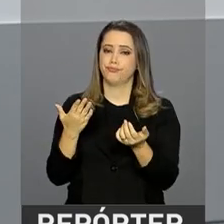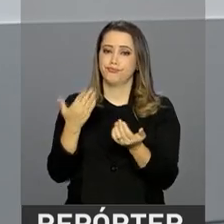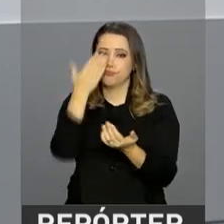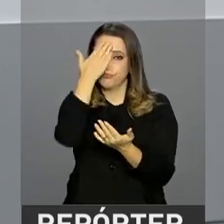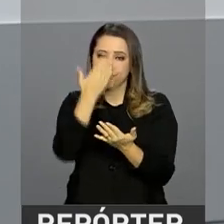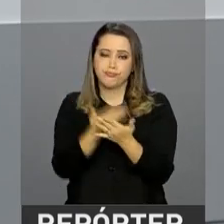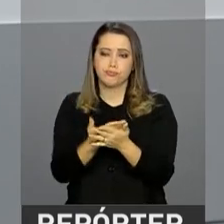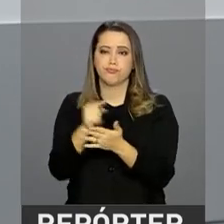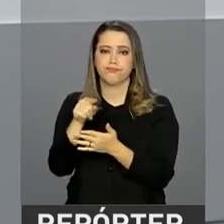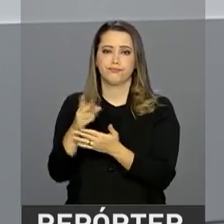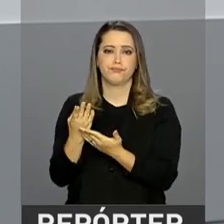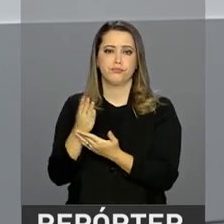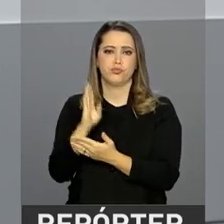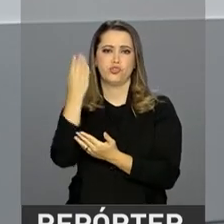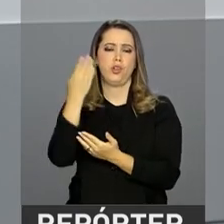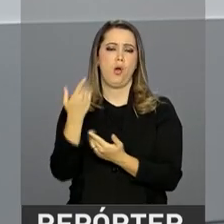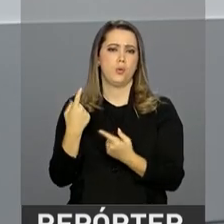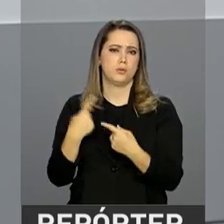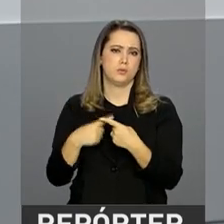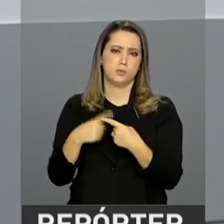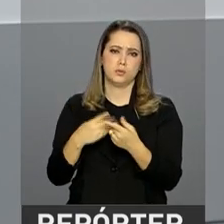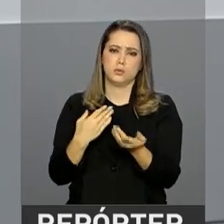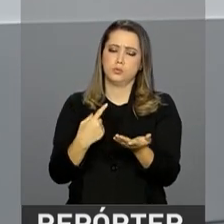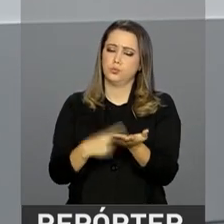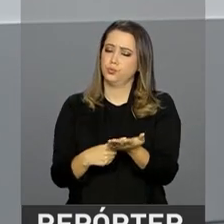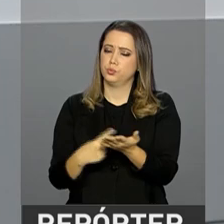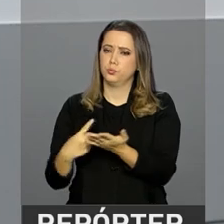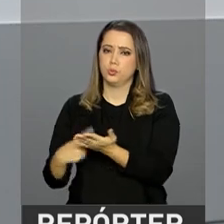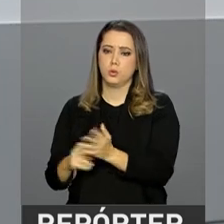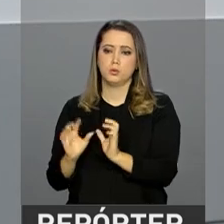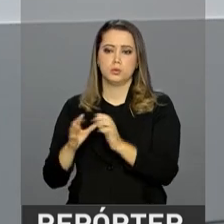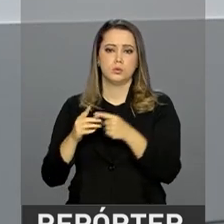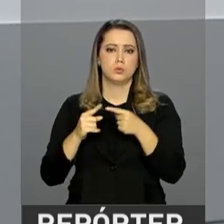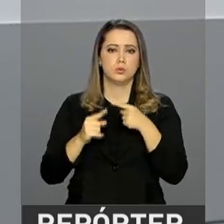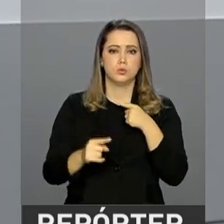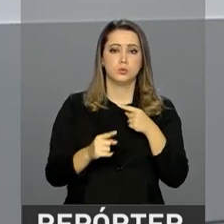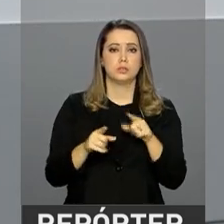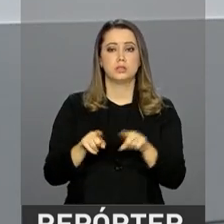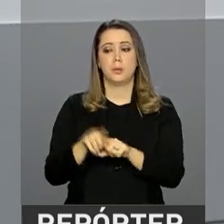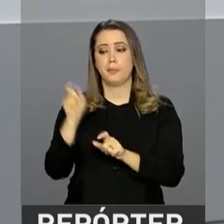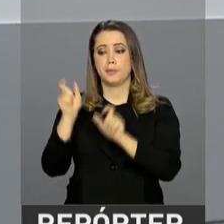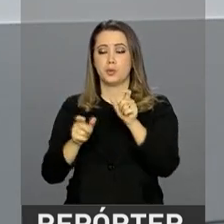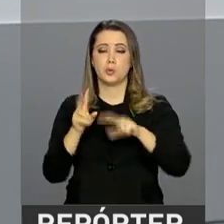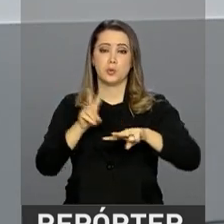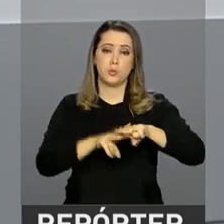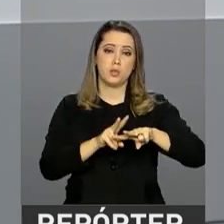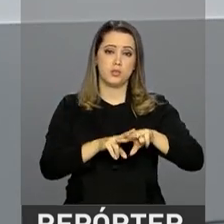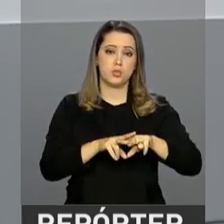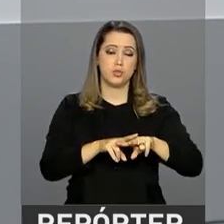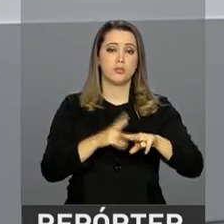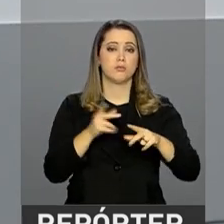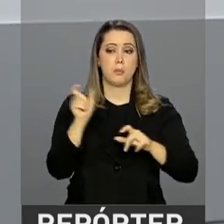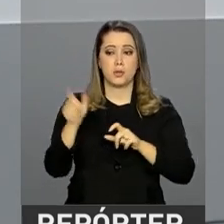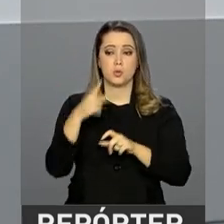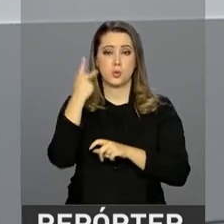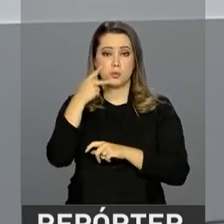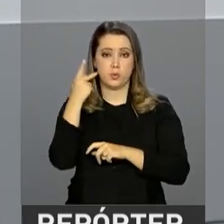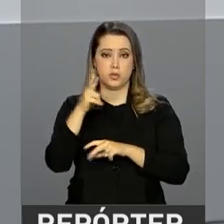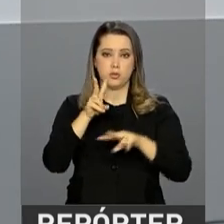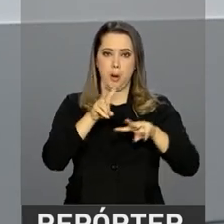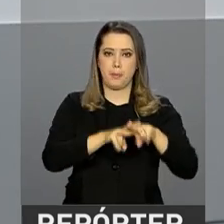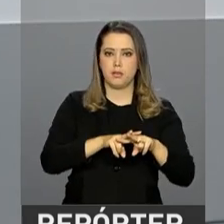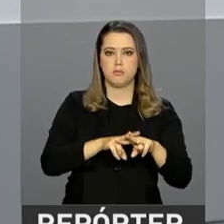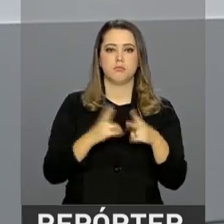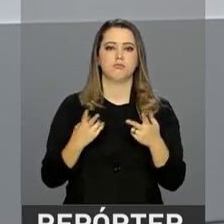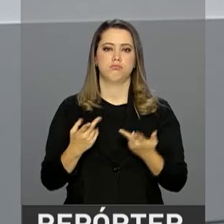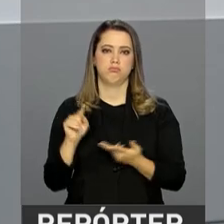confiáveis. Eles lembram que não houve acordo com a oposição e líderes políticos estão presos. No comunicado, os ministros também pedem